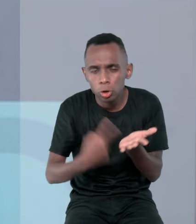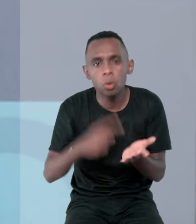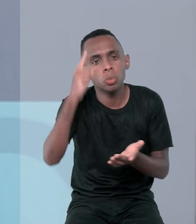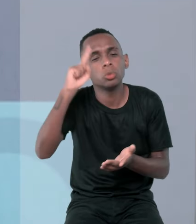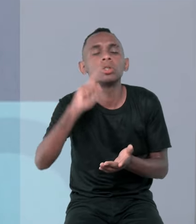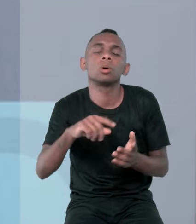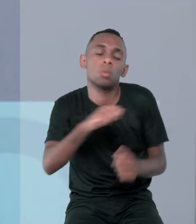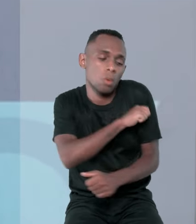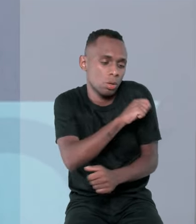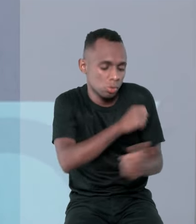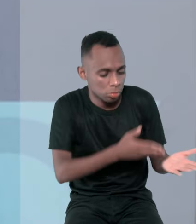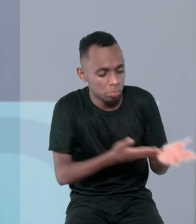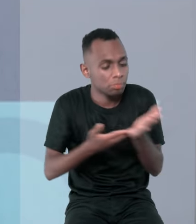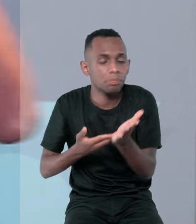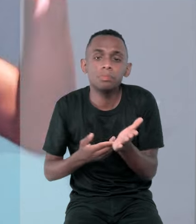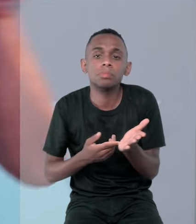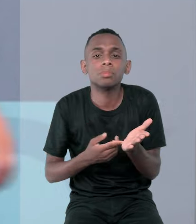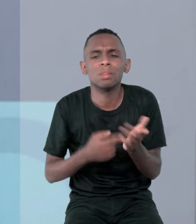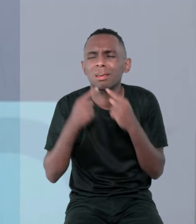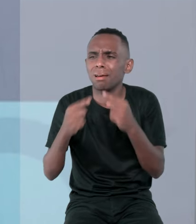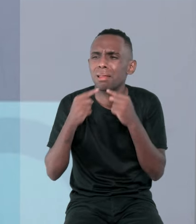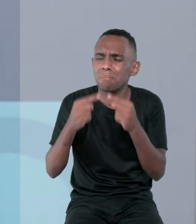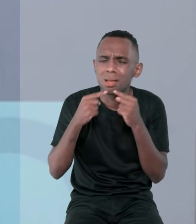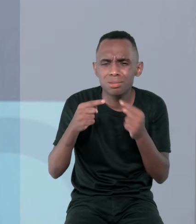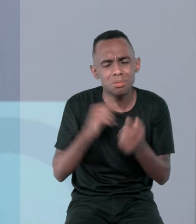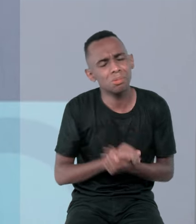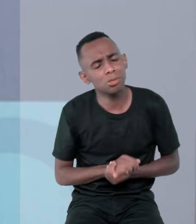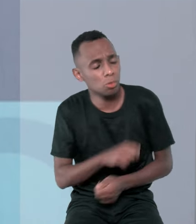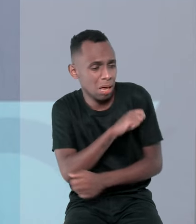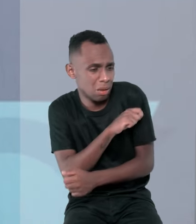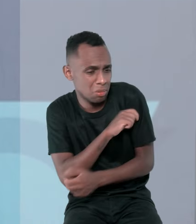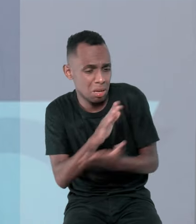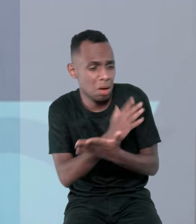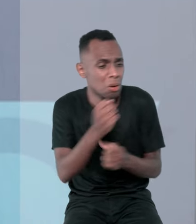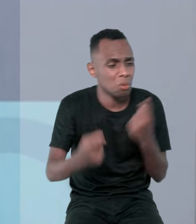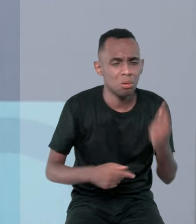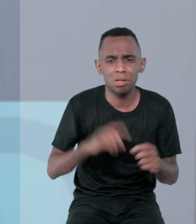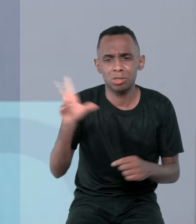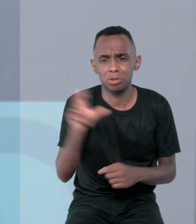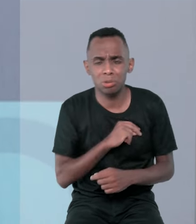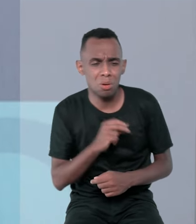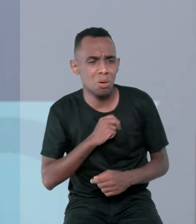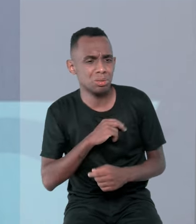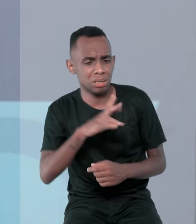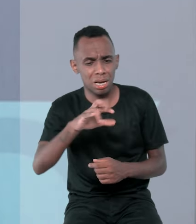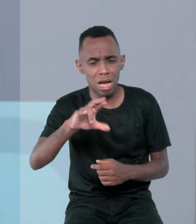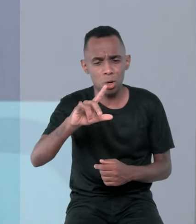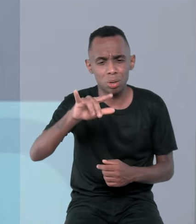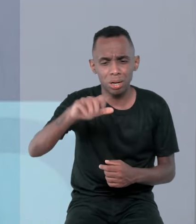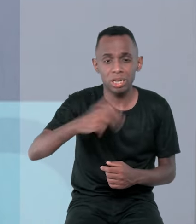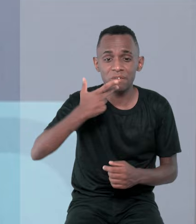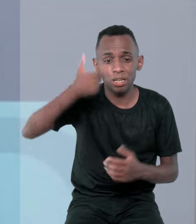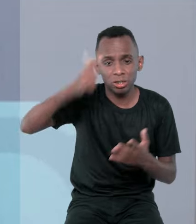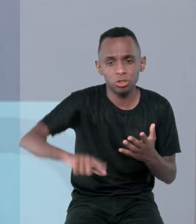trouxeram. Aí comecei a ouvir reclamações, né, assim, de alguns alunos. Mas ela só repete